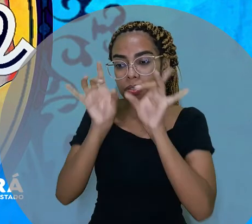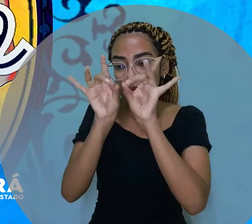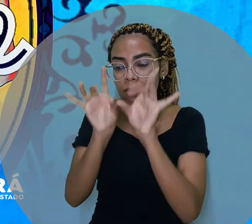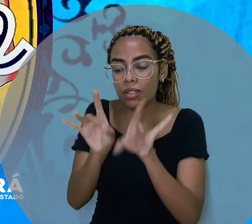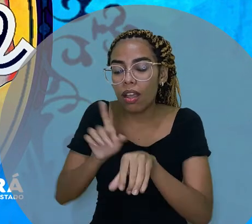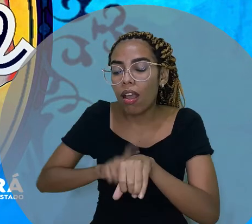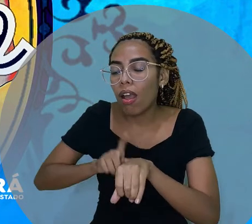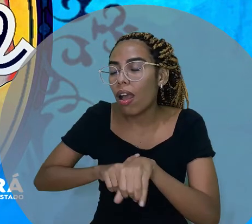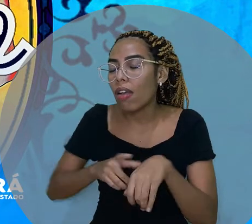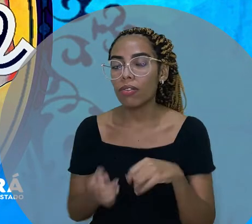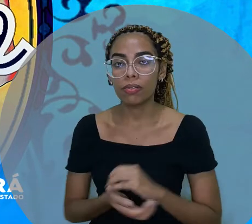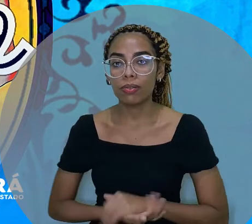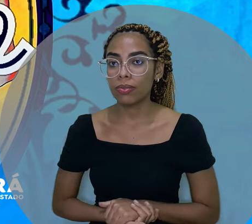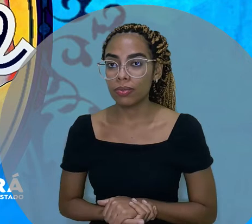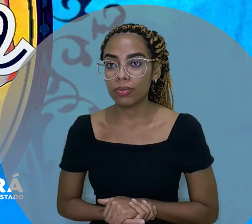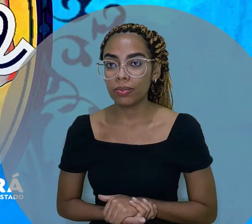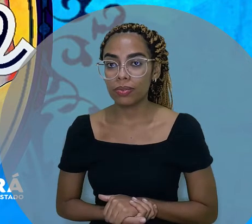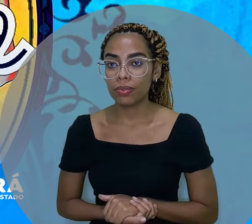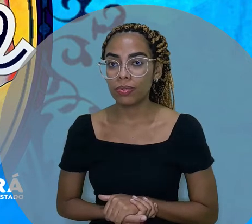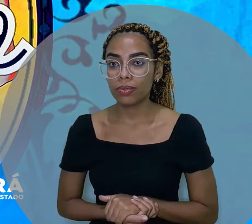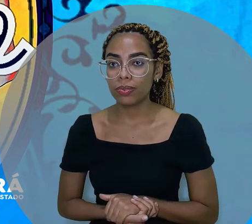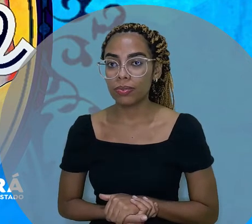descartados, tamanho zelo pela boa hora.